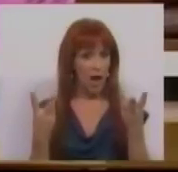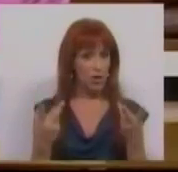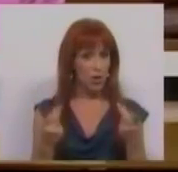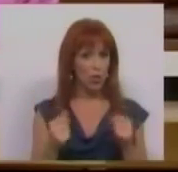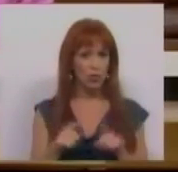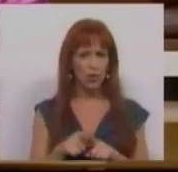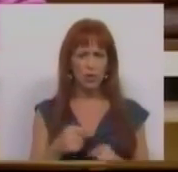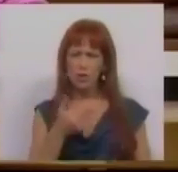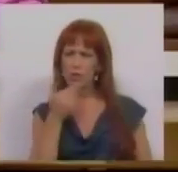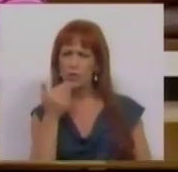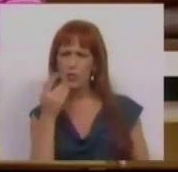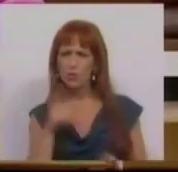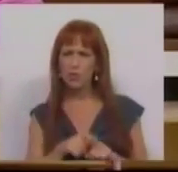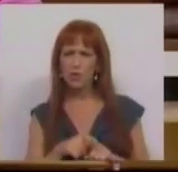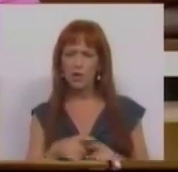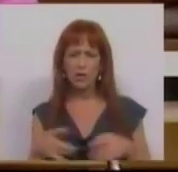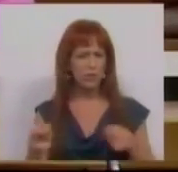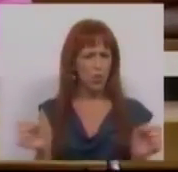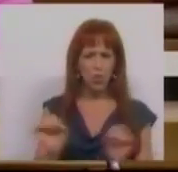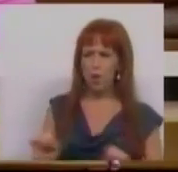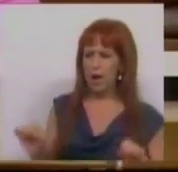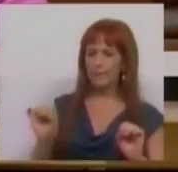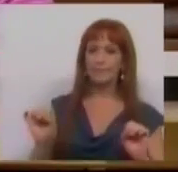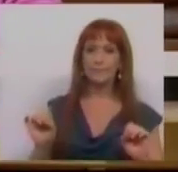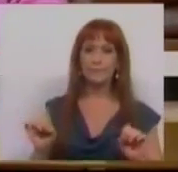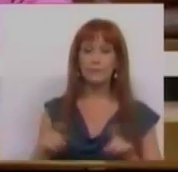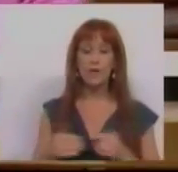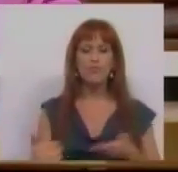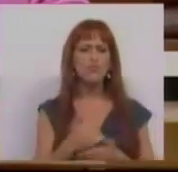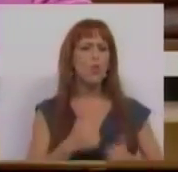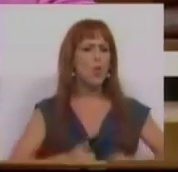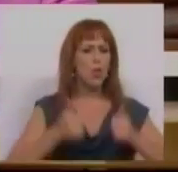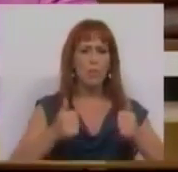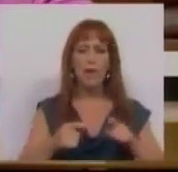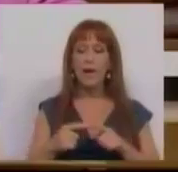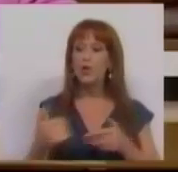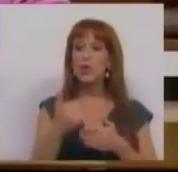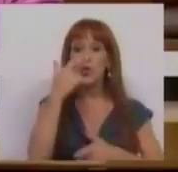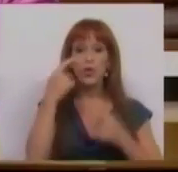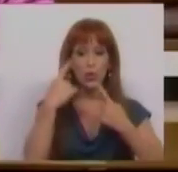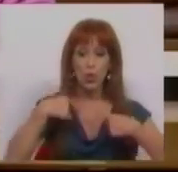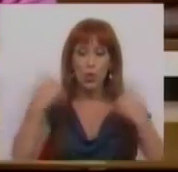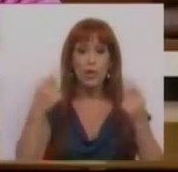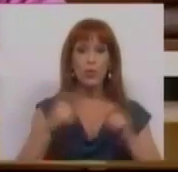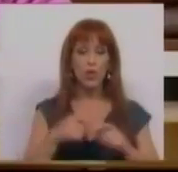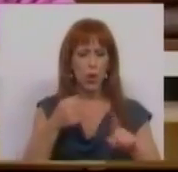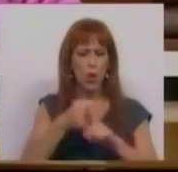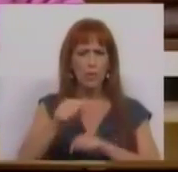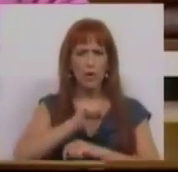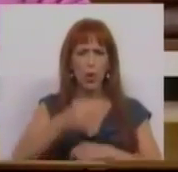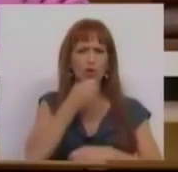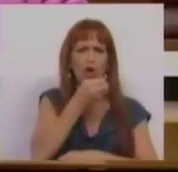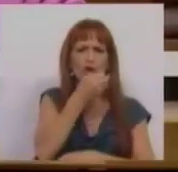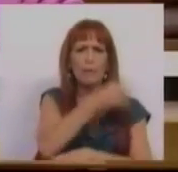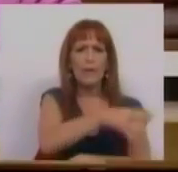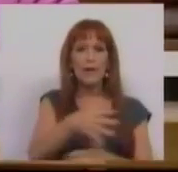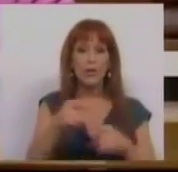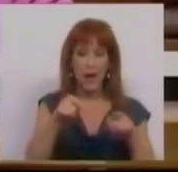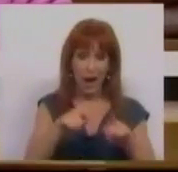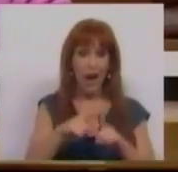contas, os abusos, a desorganização, rentabilizar os recursos públicos, combater o